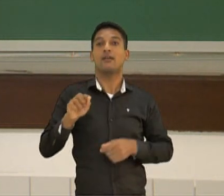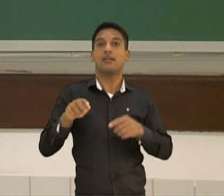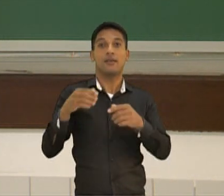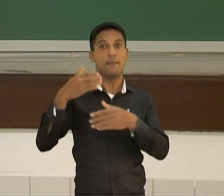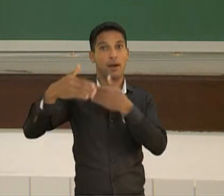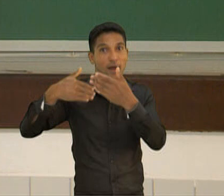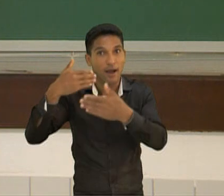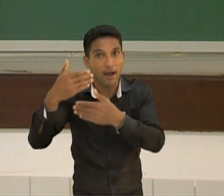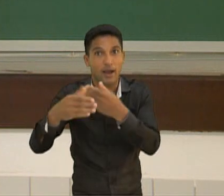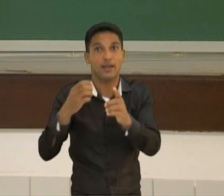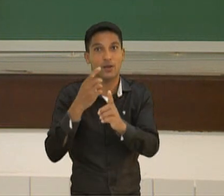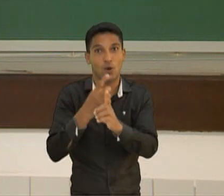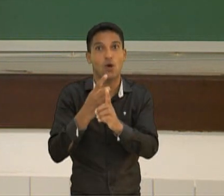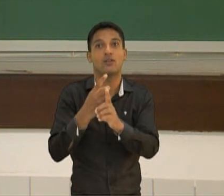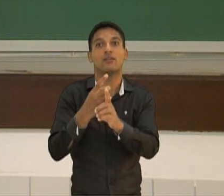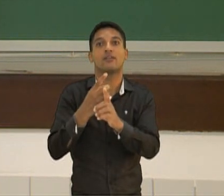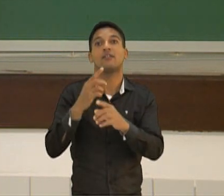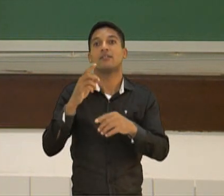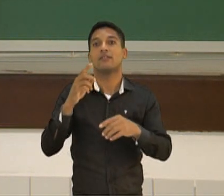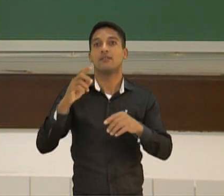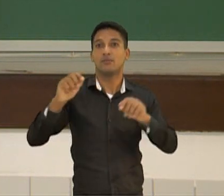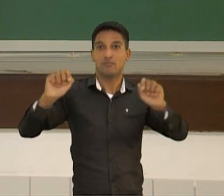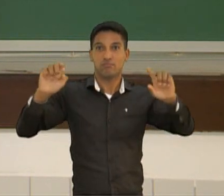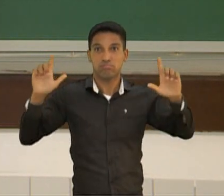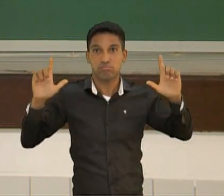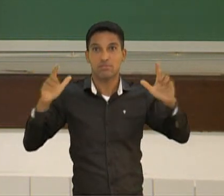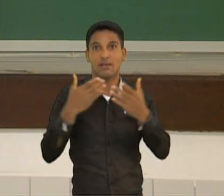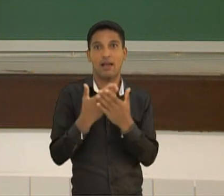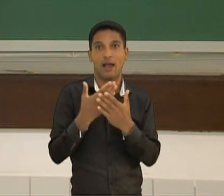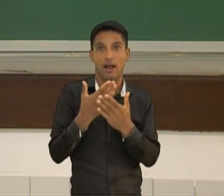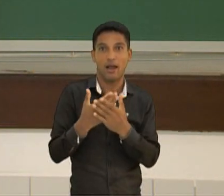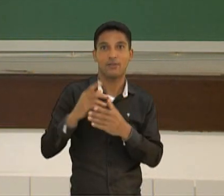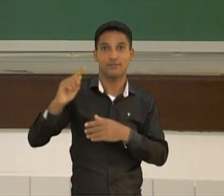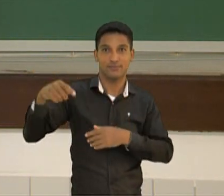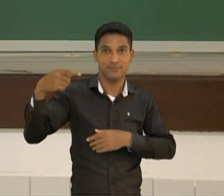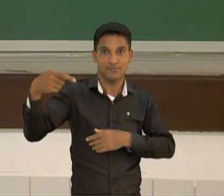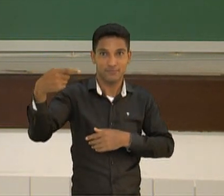aí, numa dessa, né? Em próximas